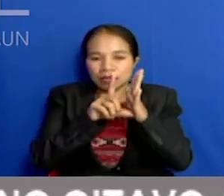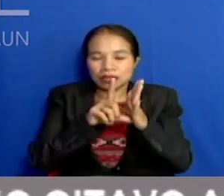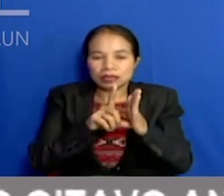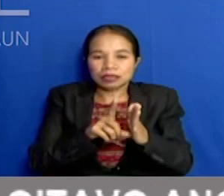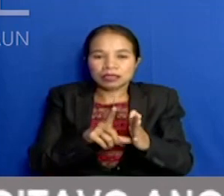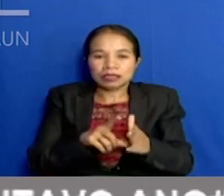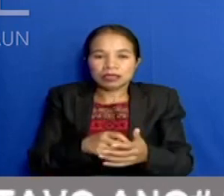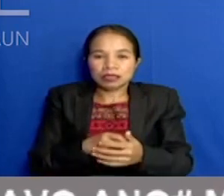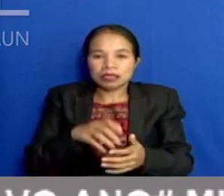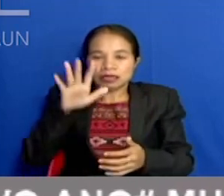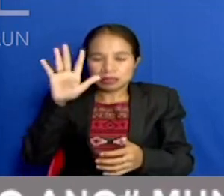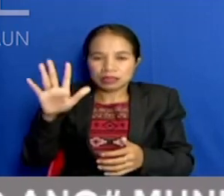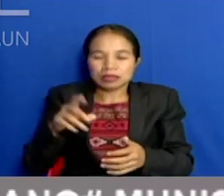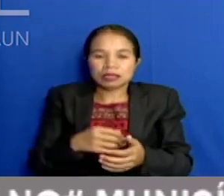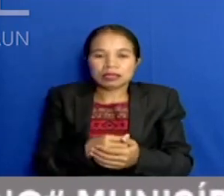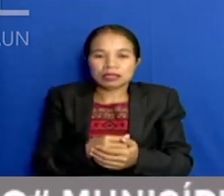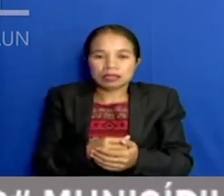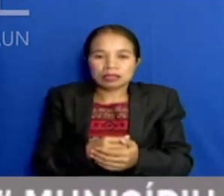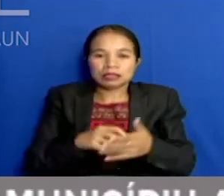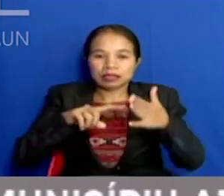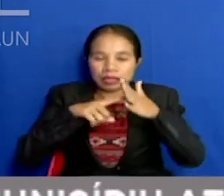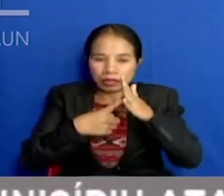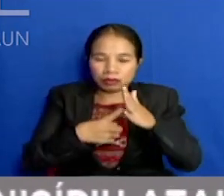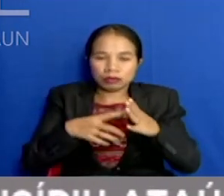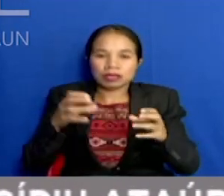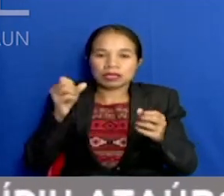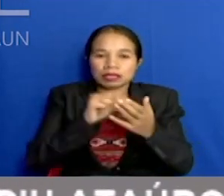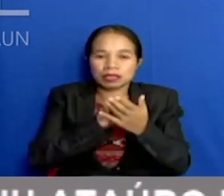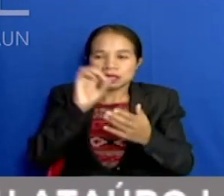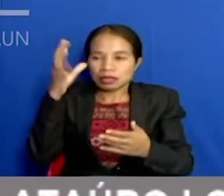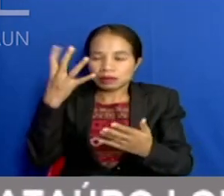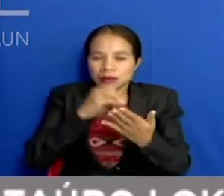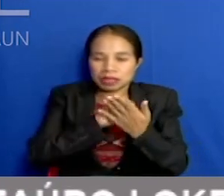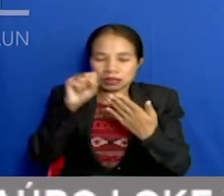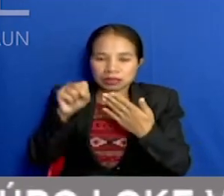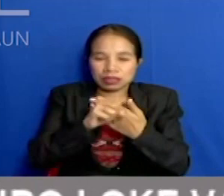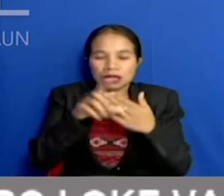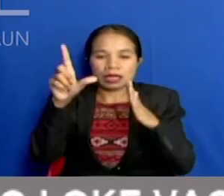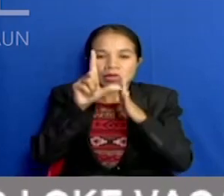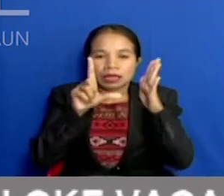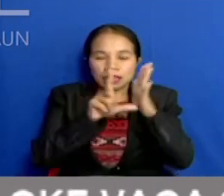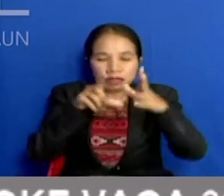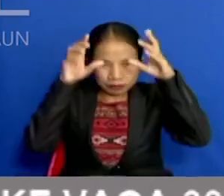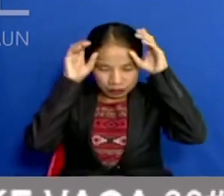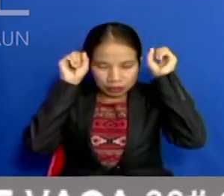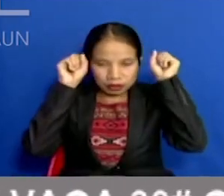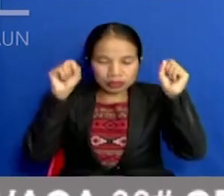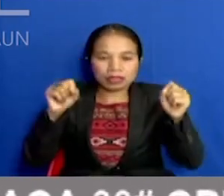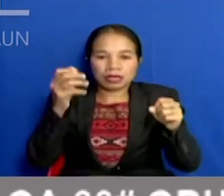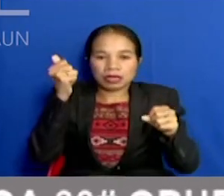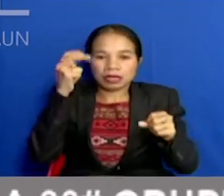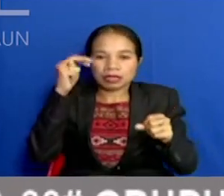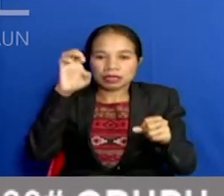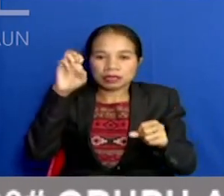desculpa, quinta sessão legislativa, né? Vai ser a 15 de setembro. Quando a lei competição presidente da República, Aniceto